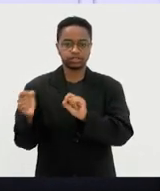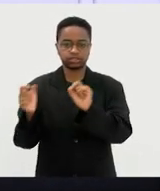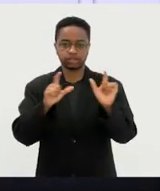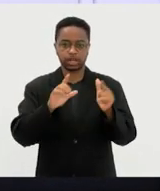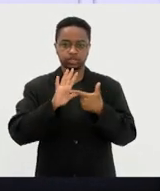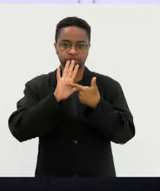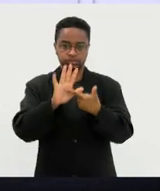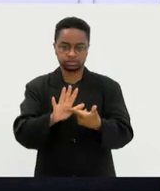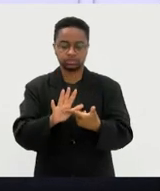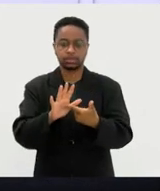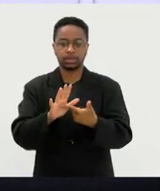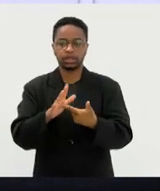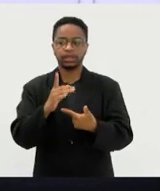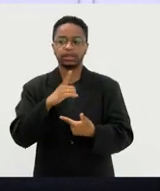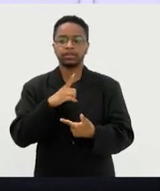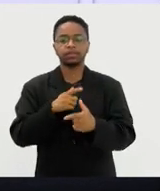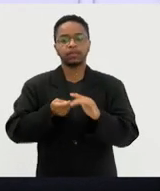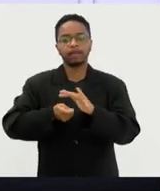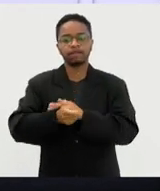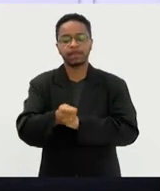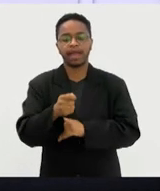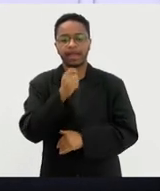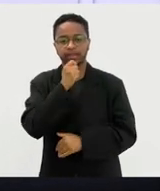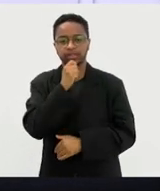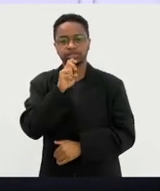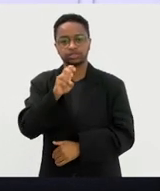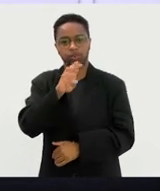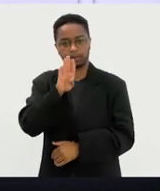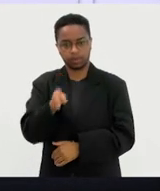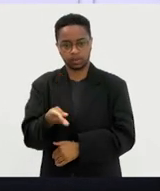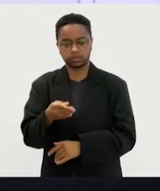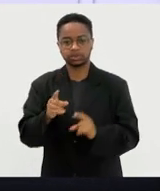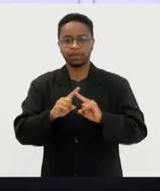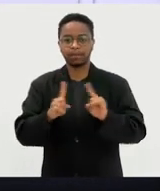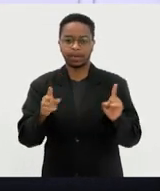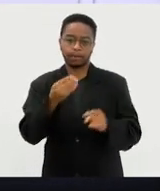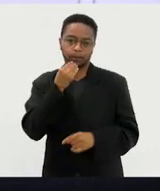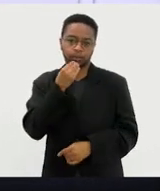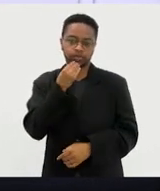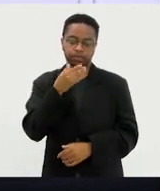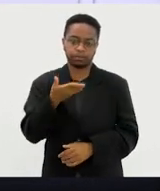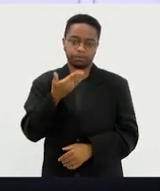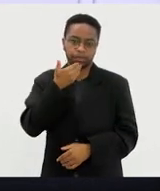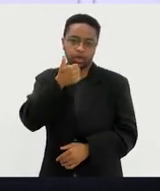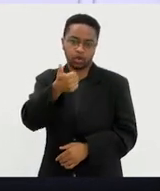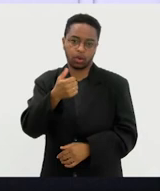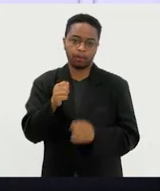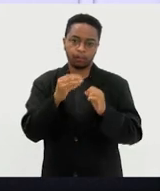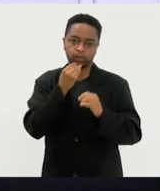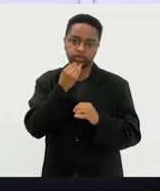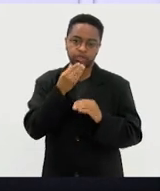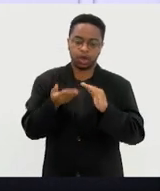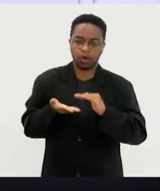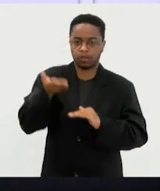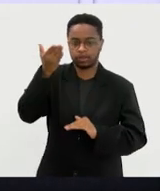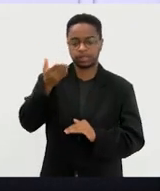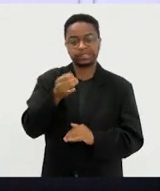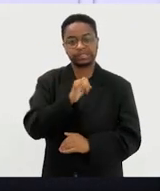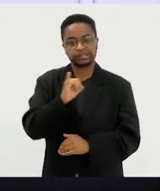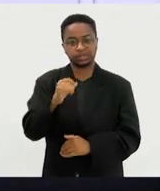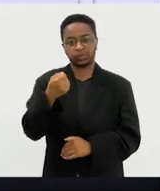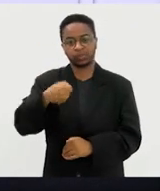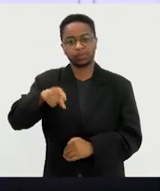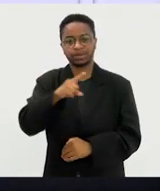mantivemos investimentos acima da casa de 5 bilhões, mas poderiam ter sido maiores se a gente não tivesse que compensar um pouco aqui o nosso aumento